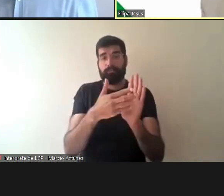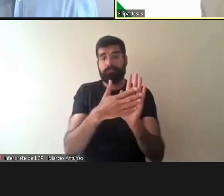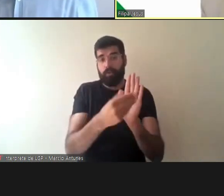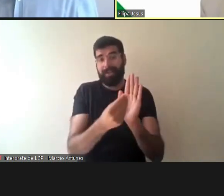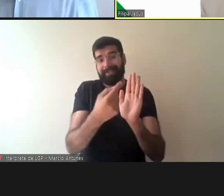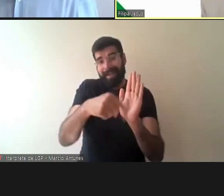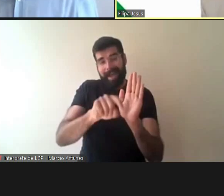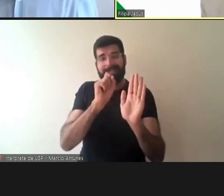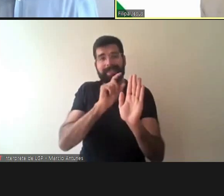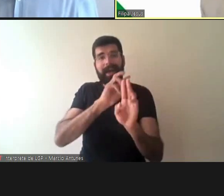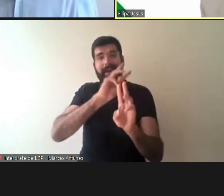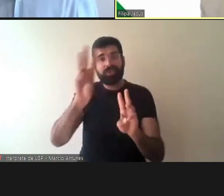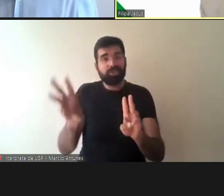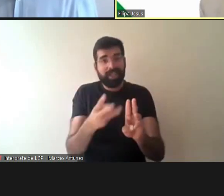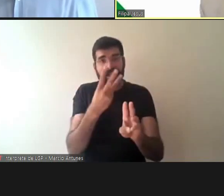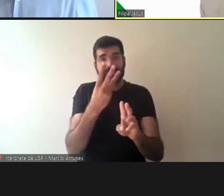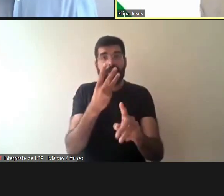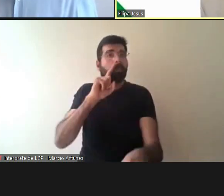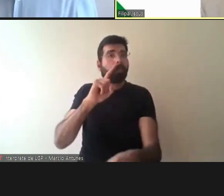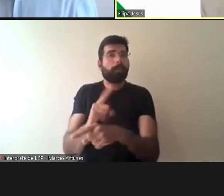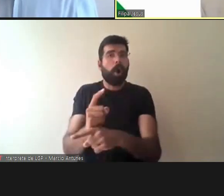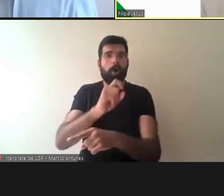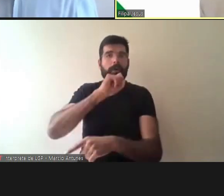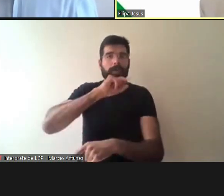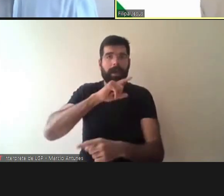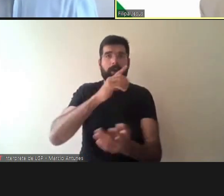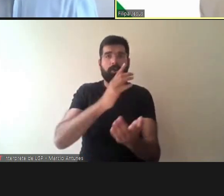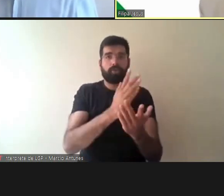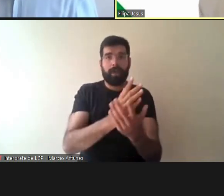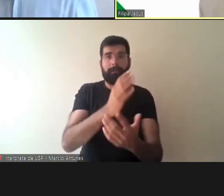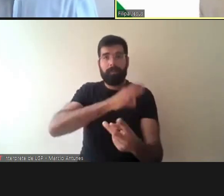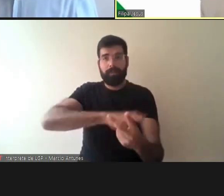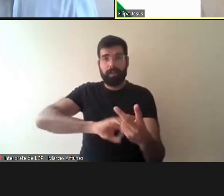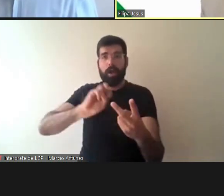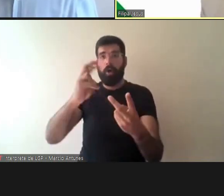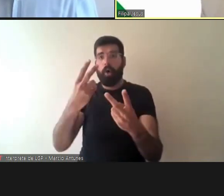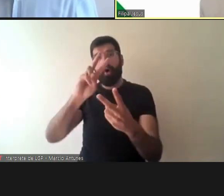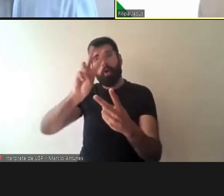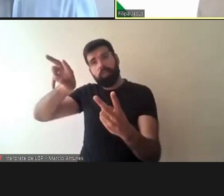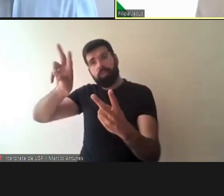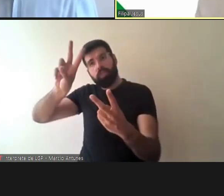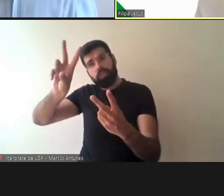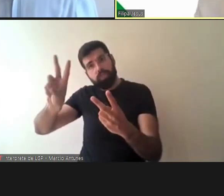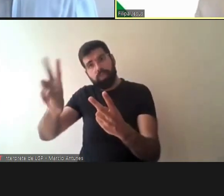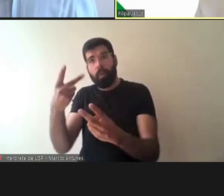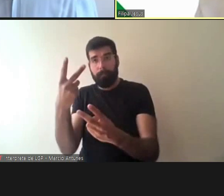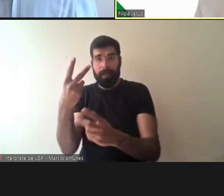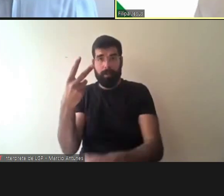três possibilidades: escolar, profissional ou dupla certificação.